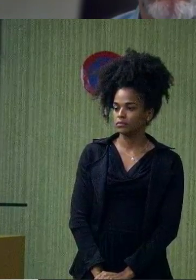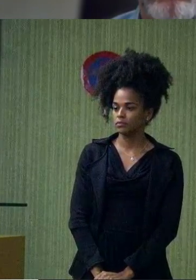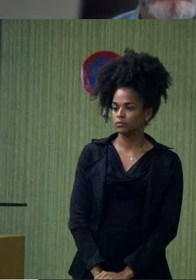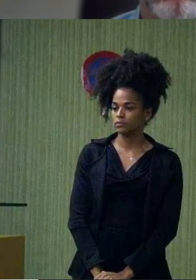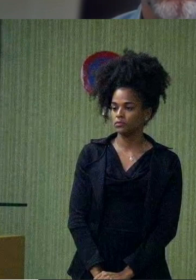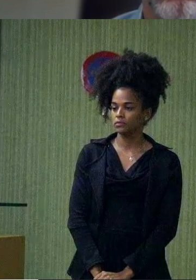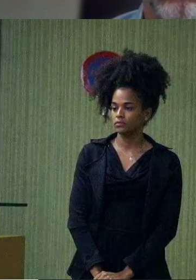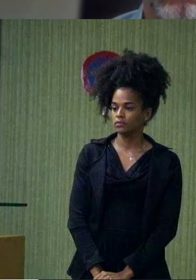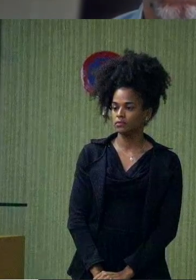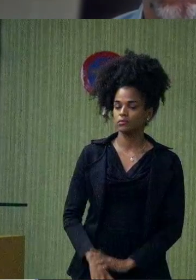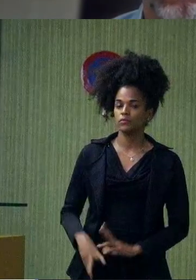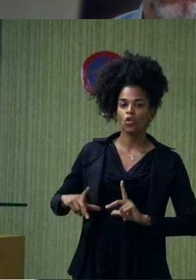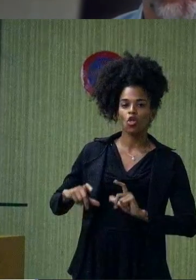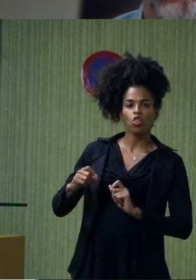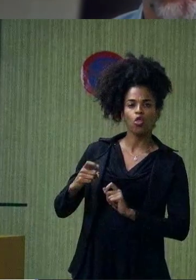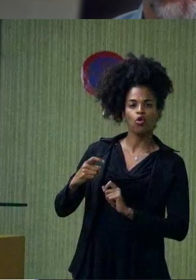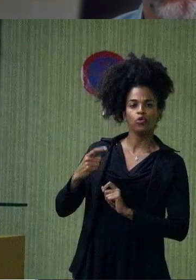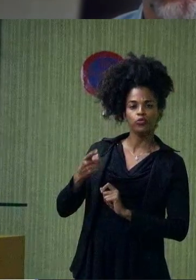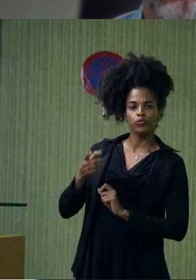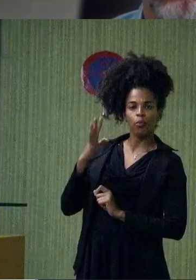se me B